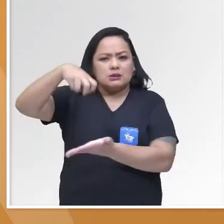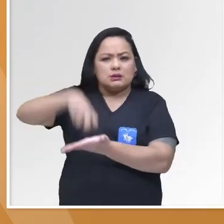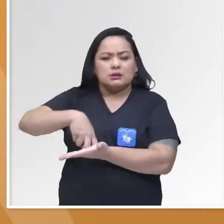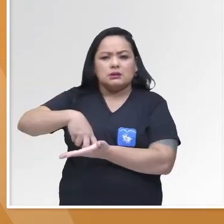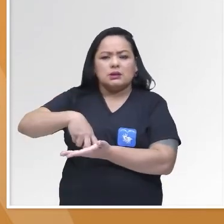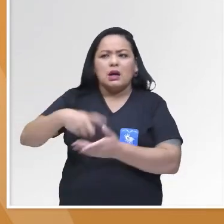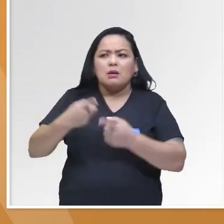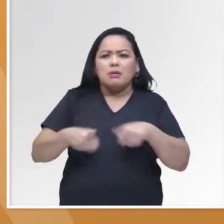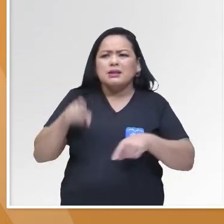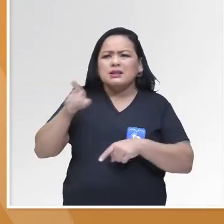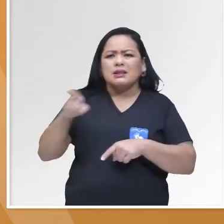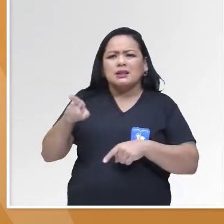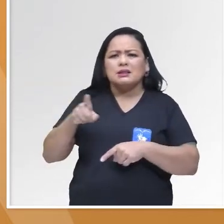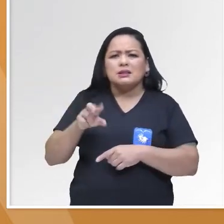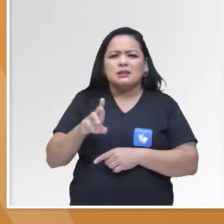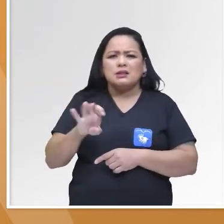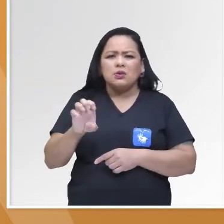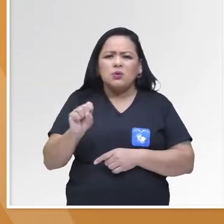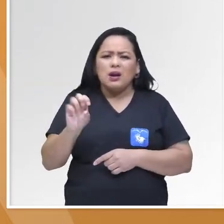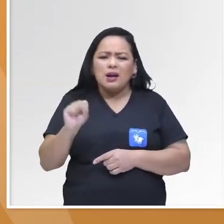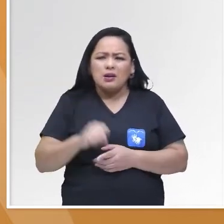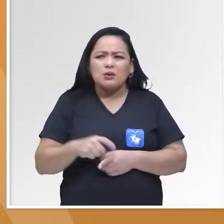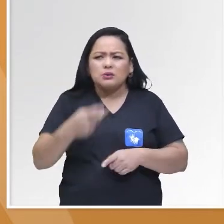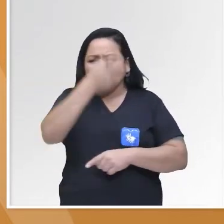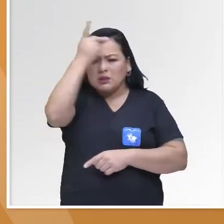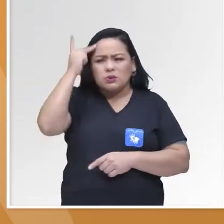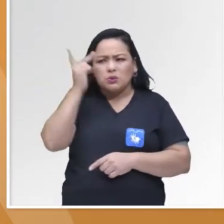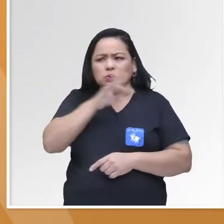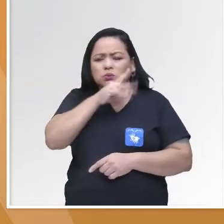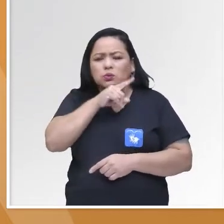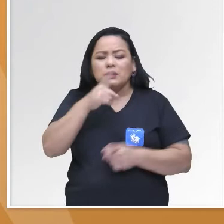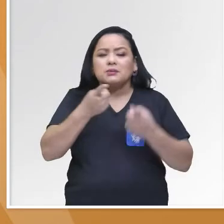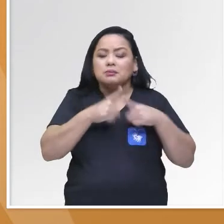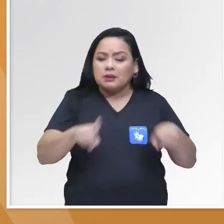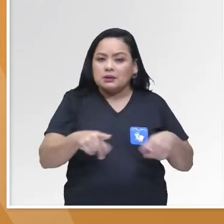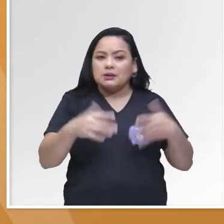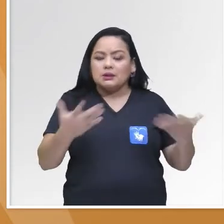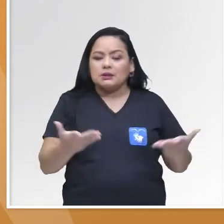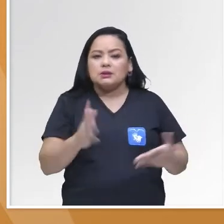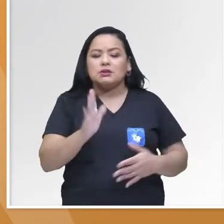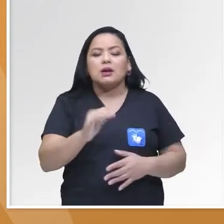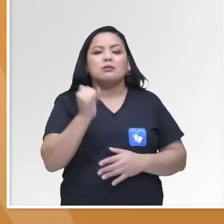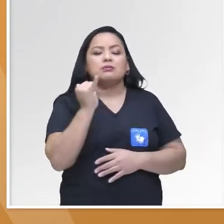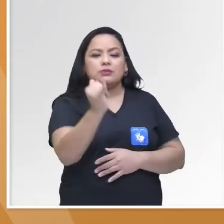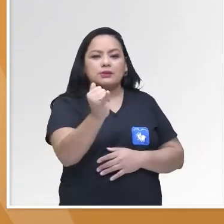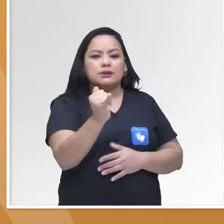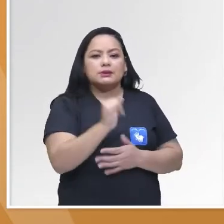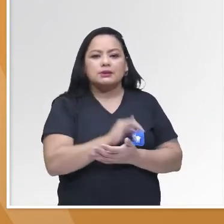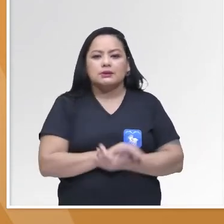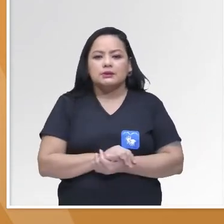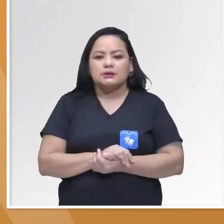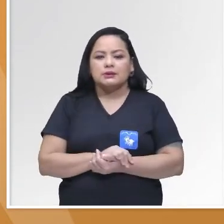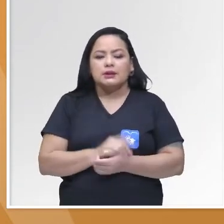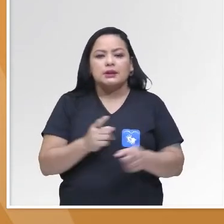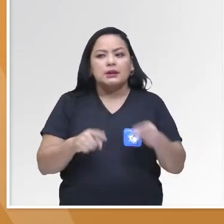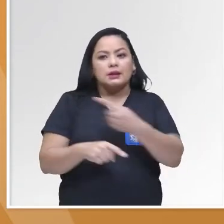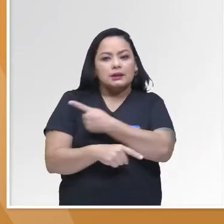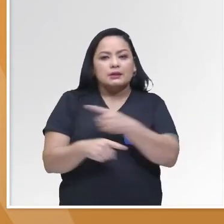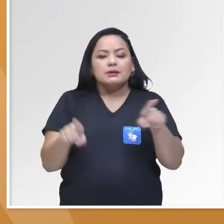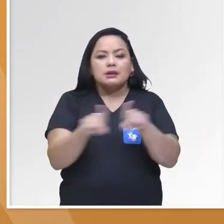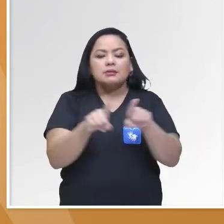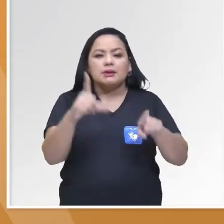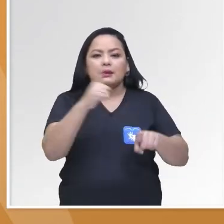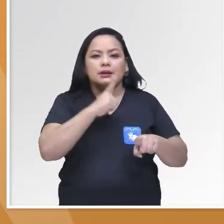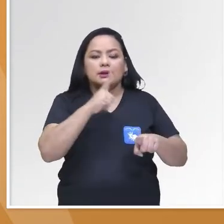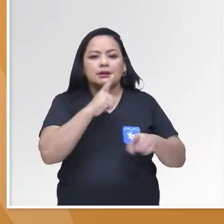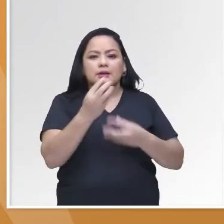são réus, são criminosos, mas mesmo assim, como já dissemos, eles também recebem